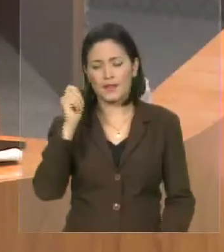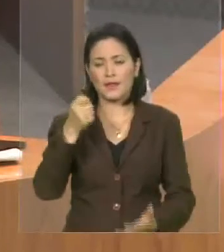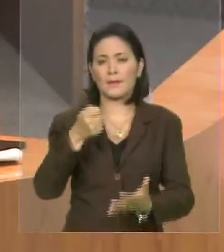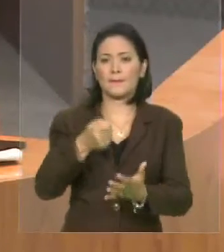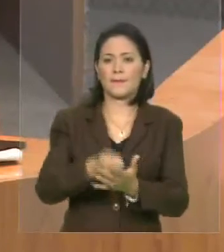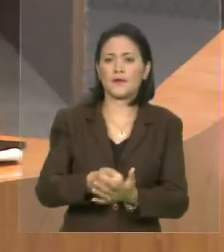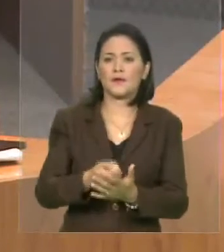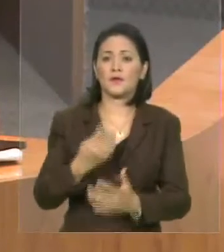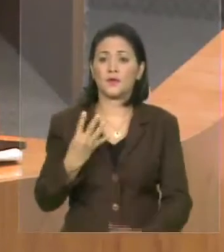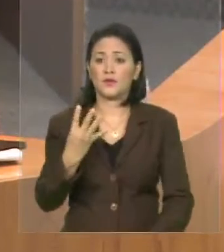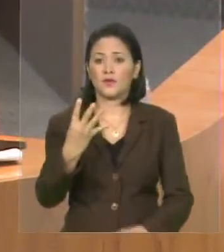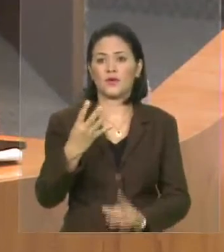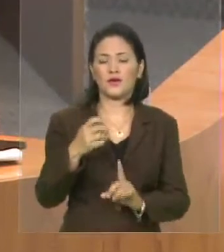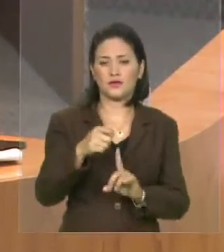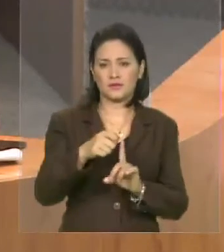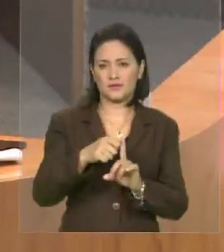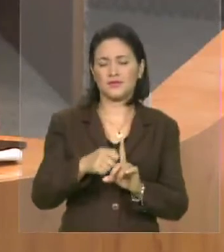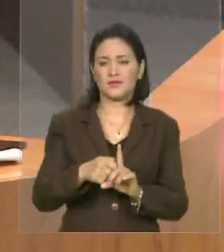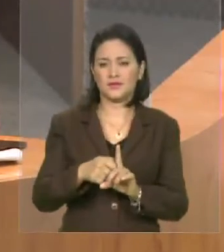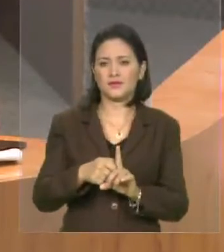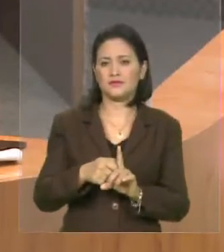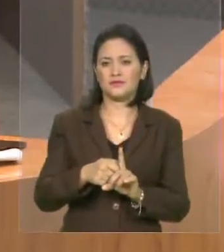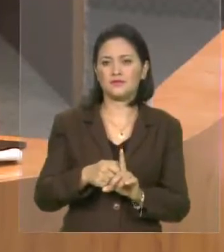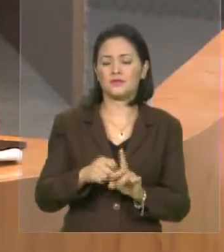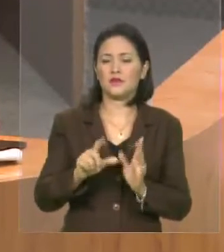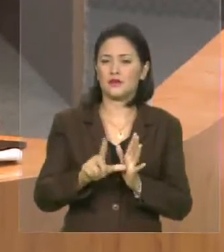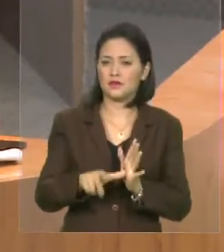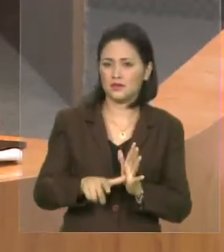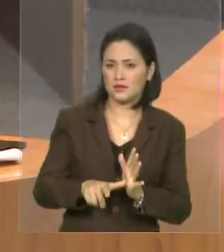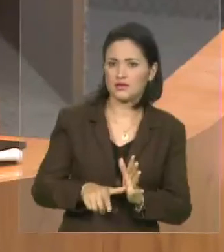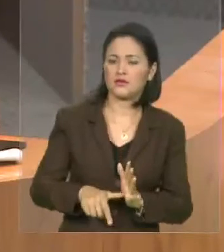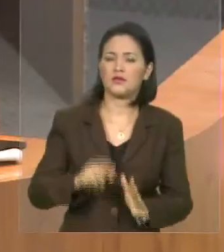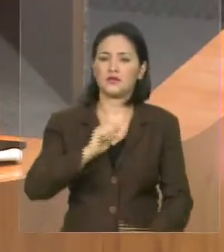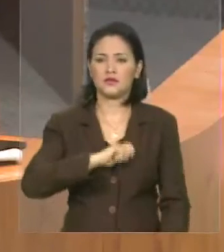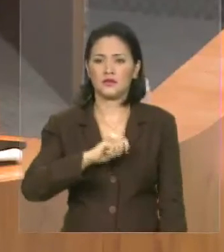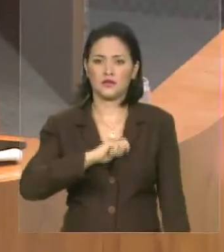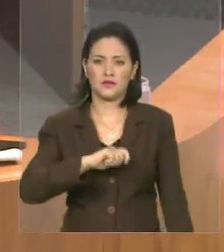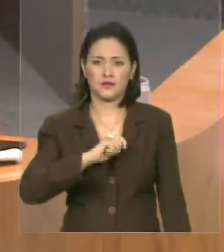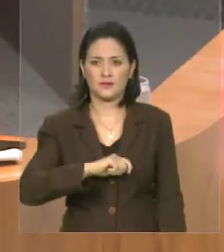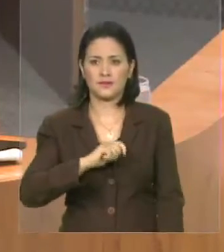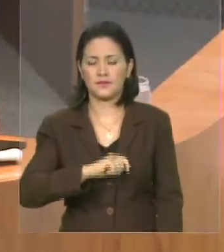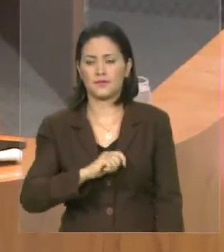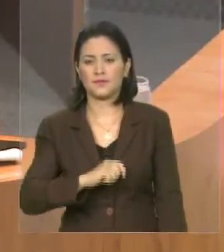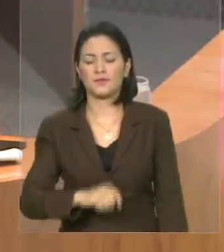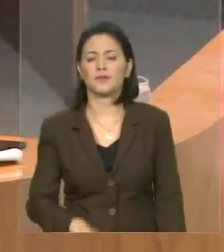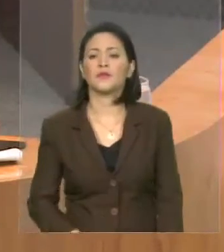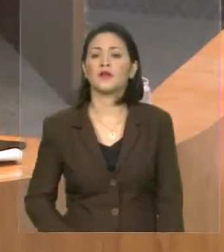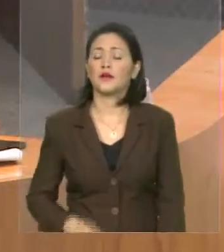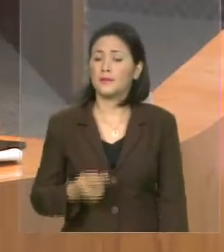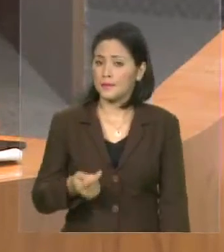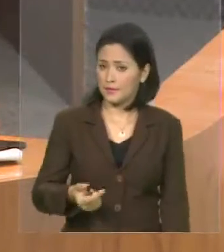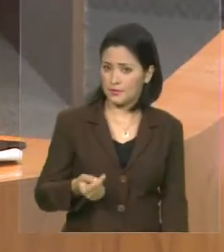pouco. Os agentes de Edemias estão reivindicando